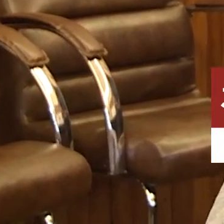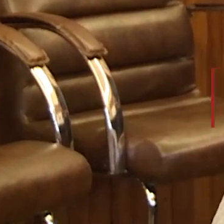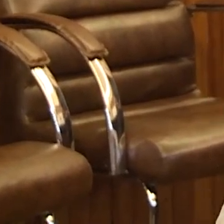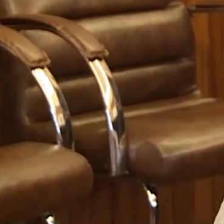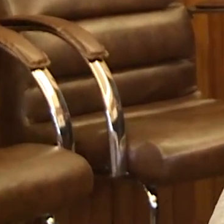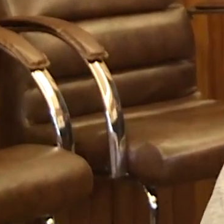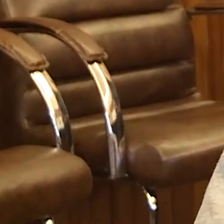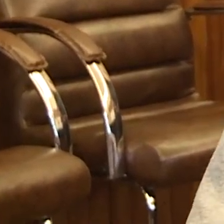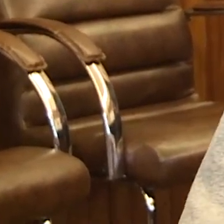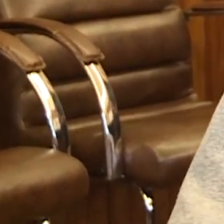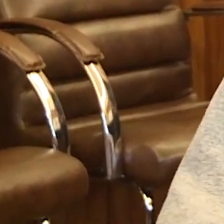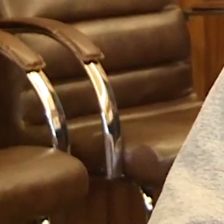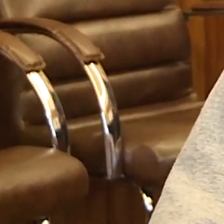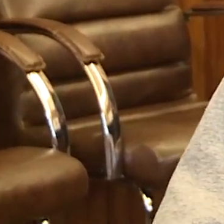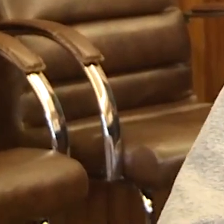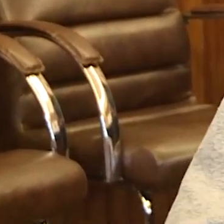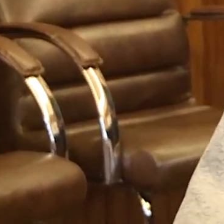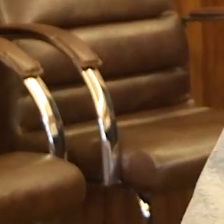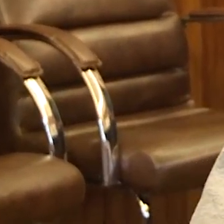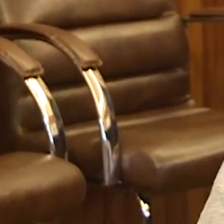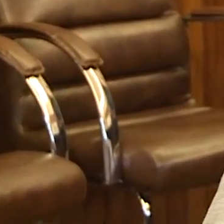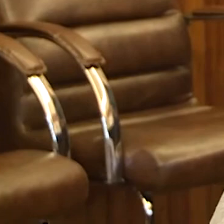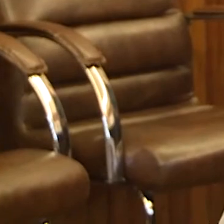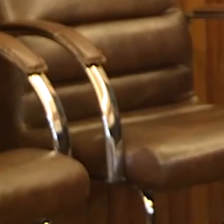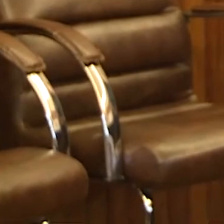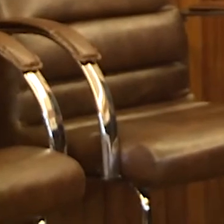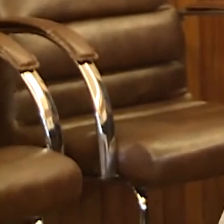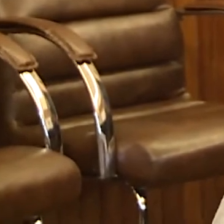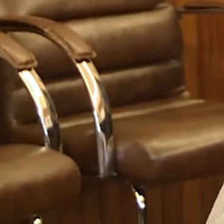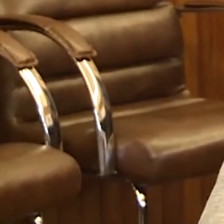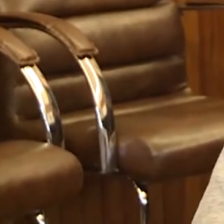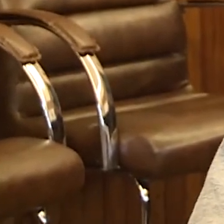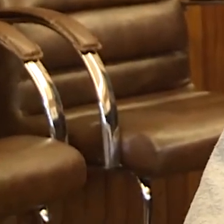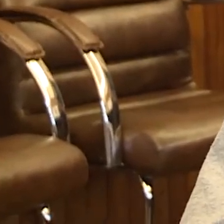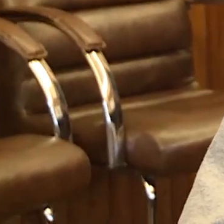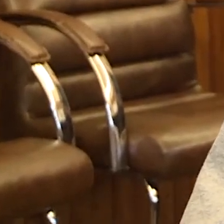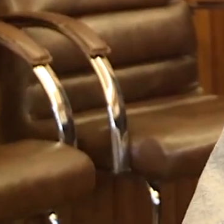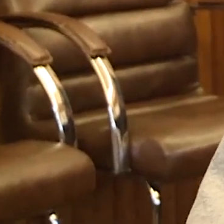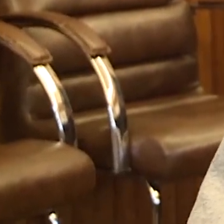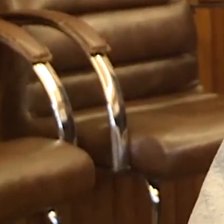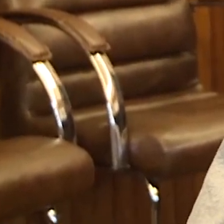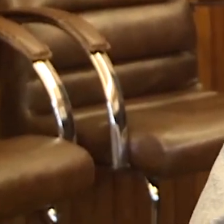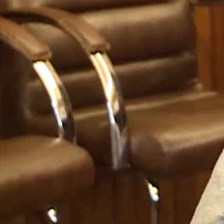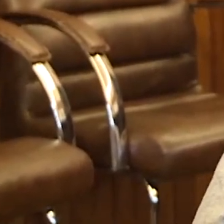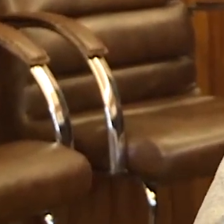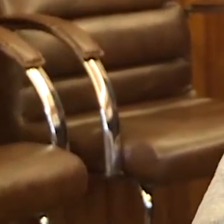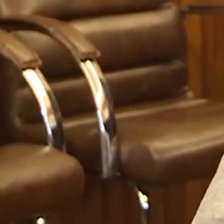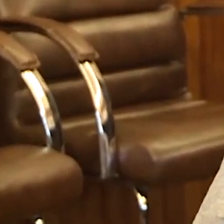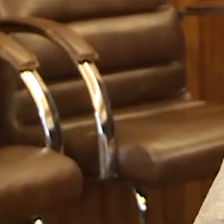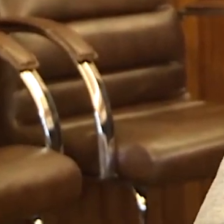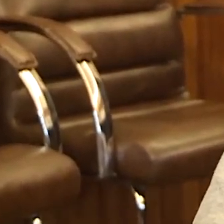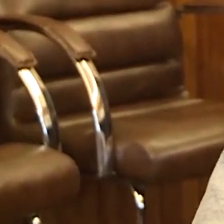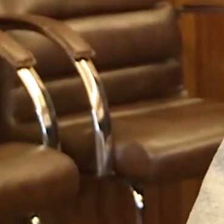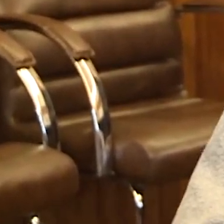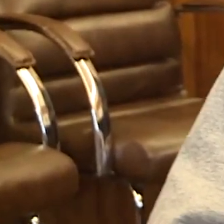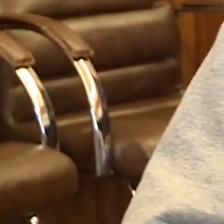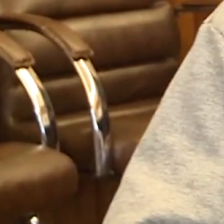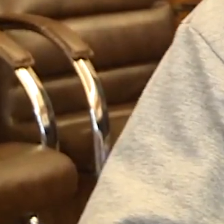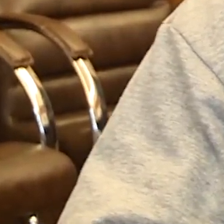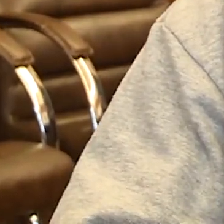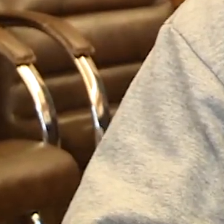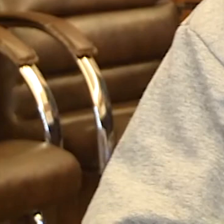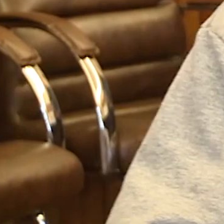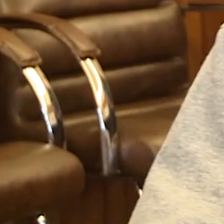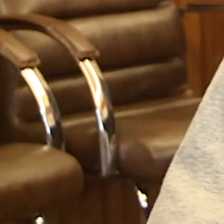um cada instituição ele passou a forma que ele sai dentro das suas instituições umas com dois meses outros com três outros